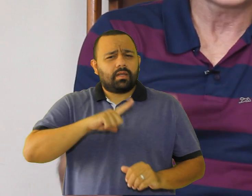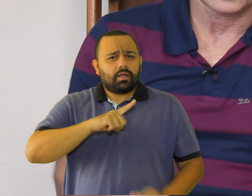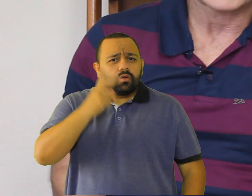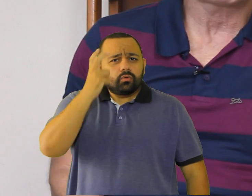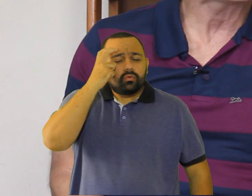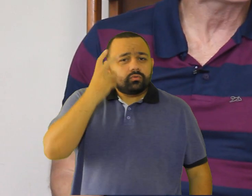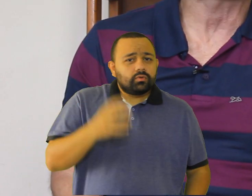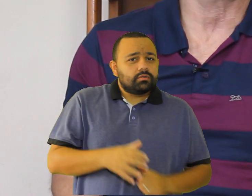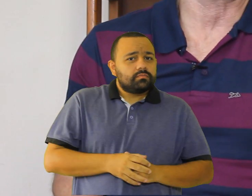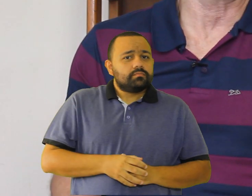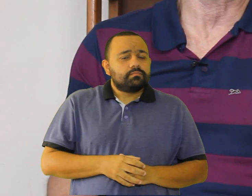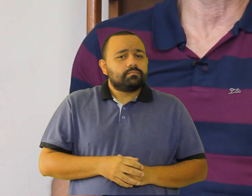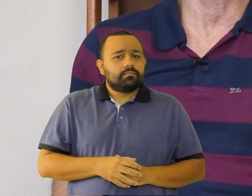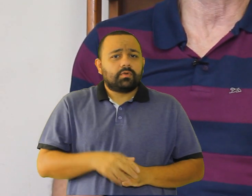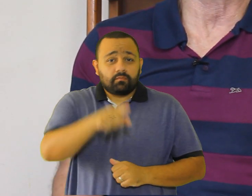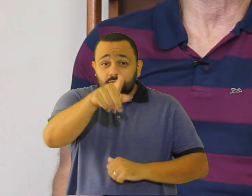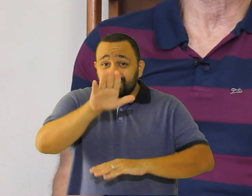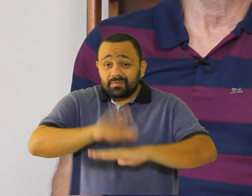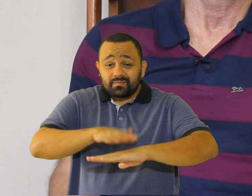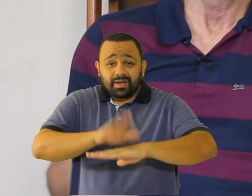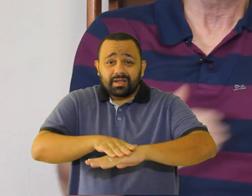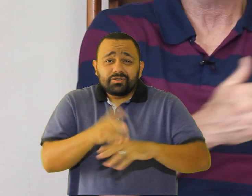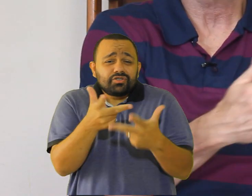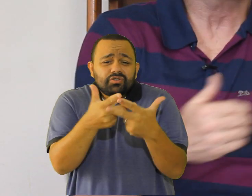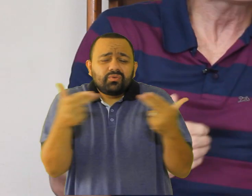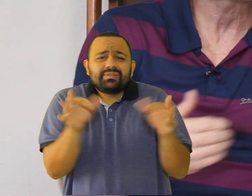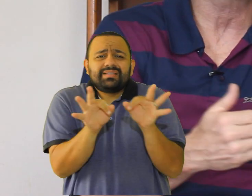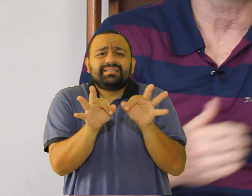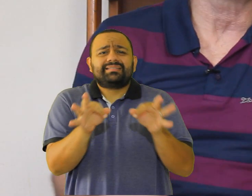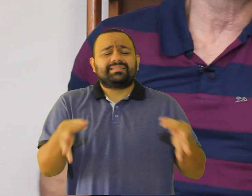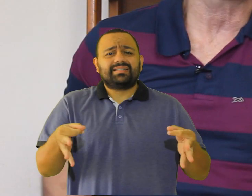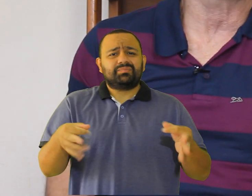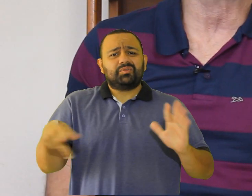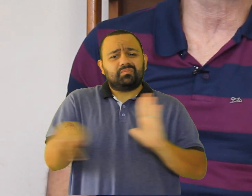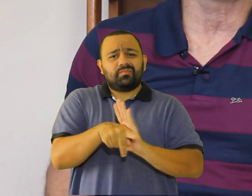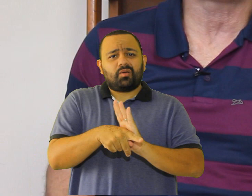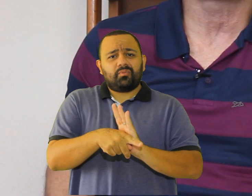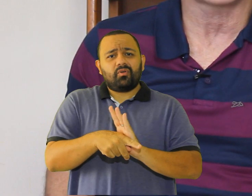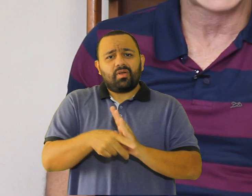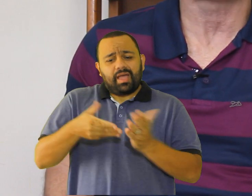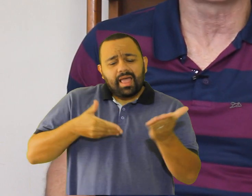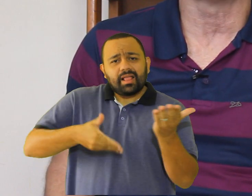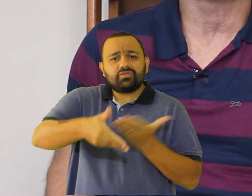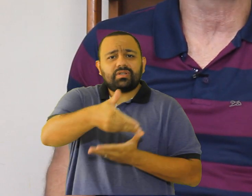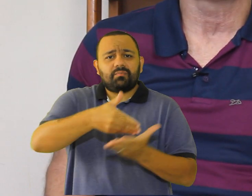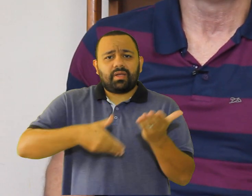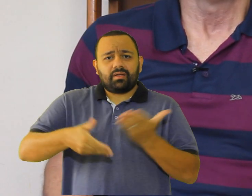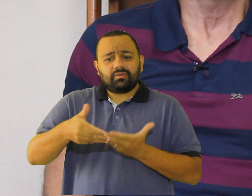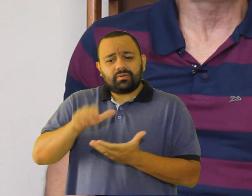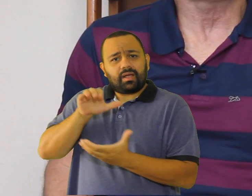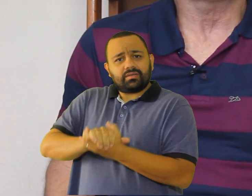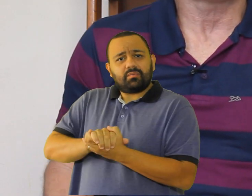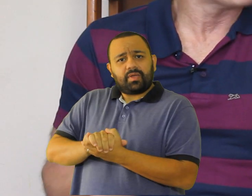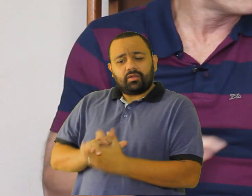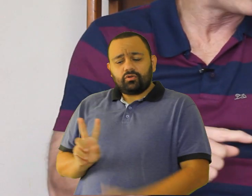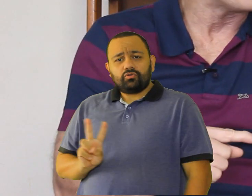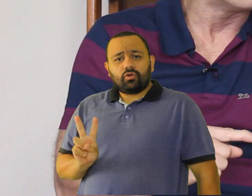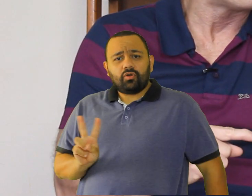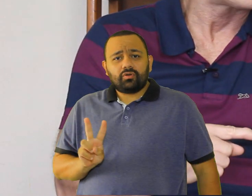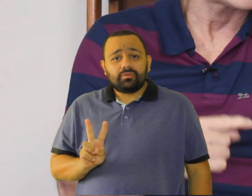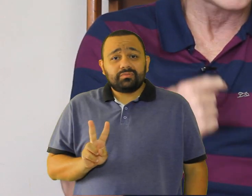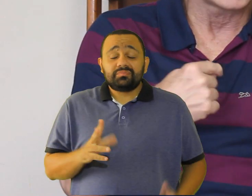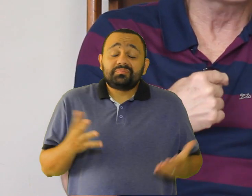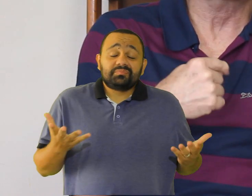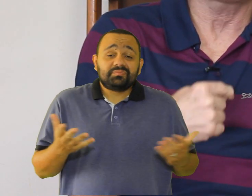eu pratico as pequenas cortesias no contexto do relacionamento a dois, que dizem,